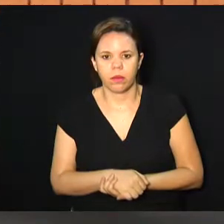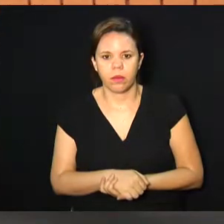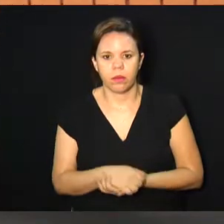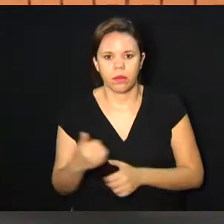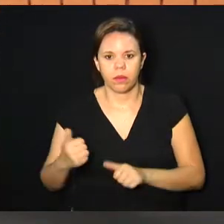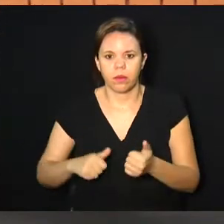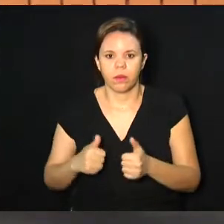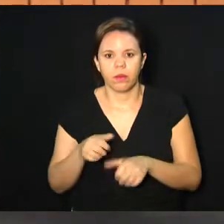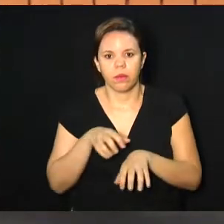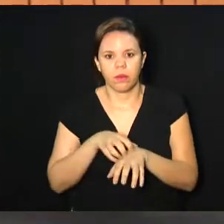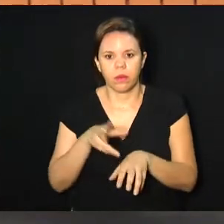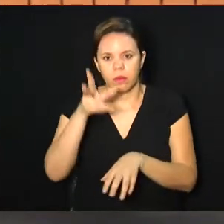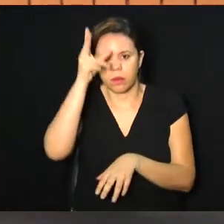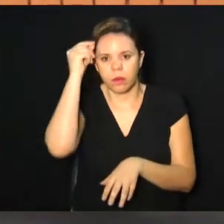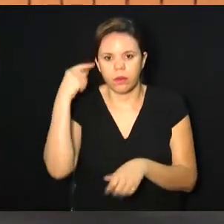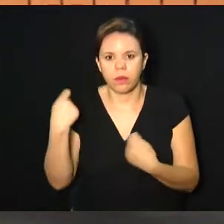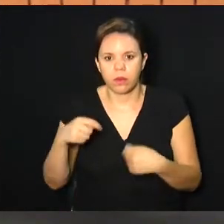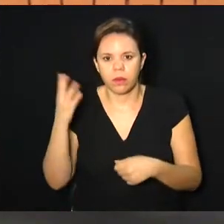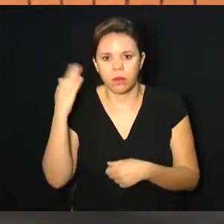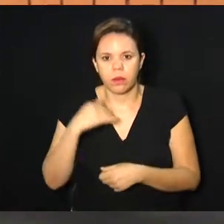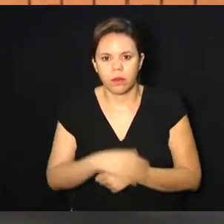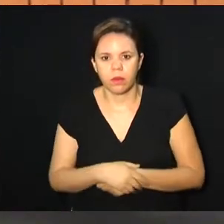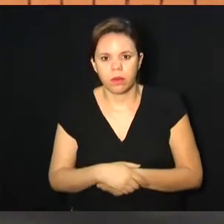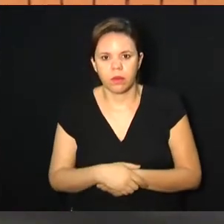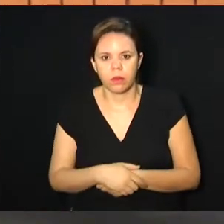do transporte público. A gente precisa saber.